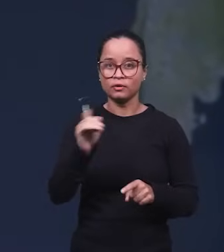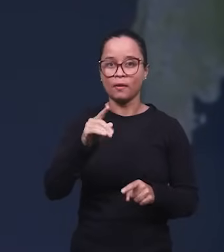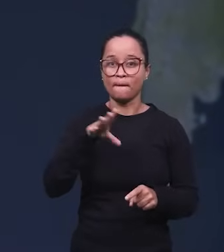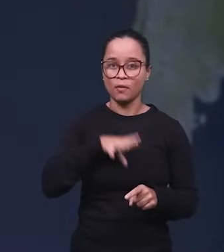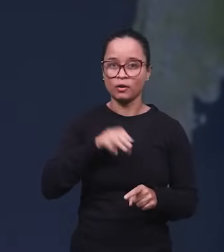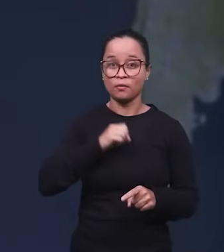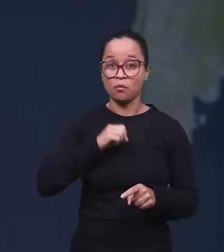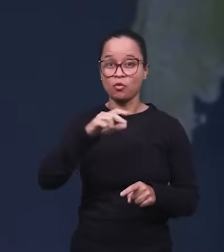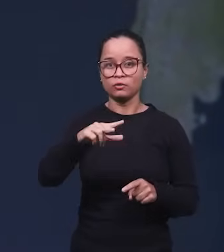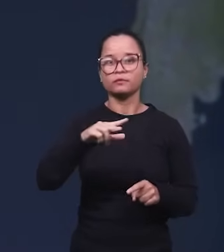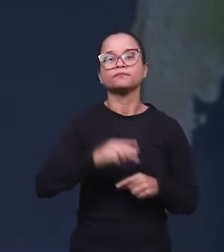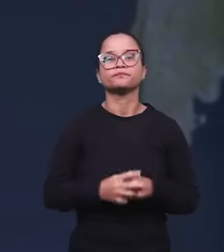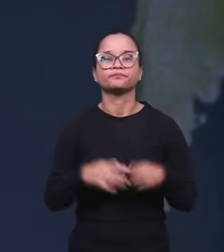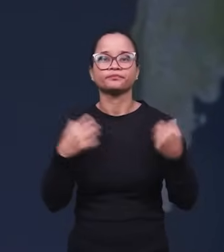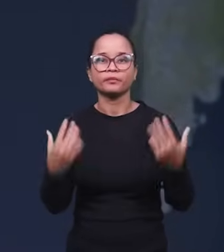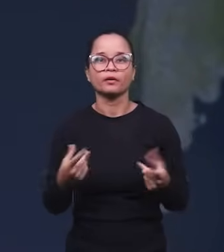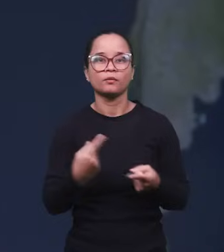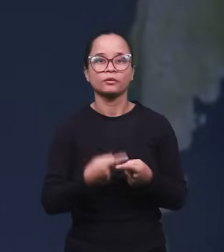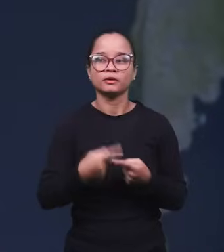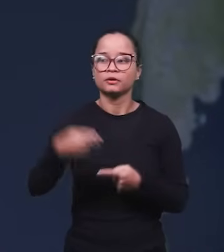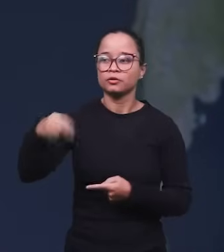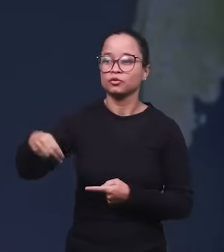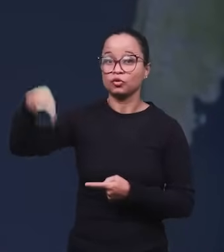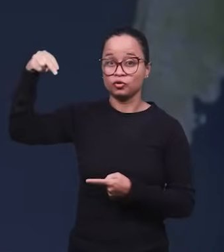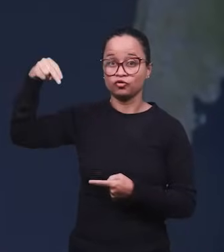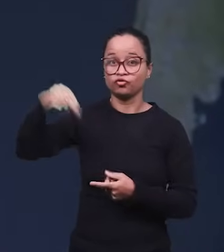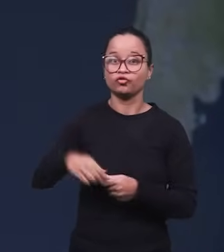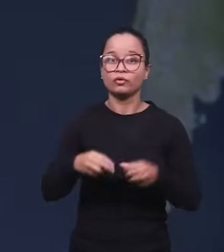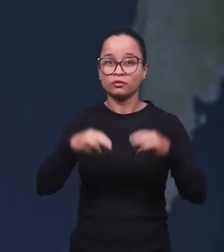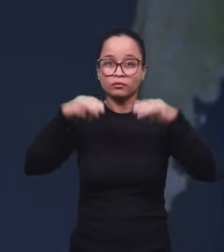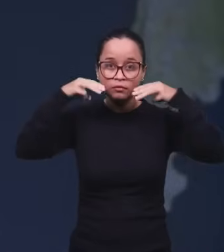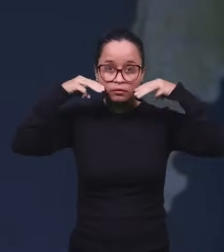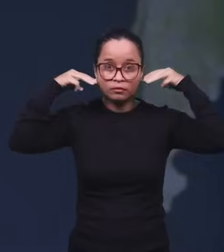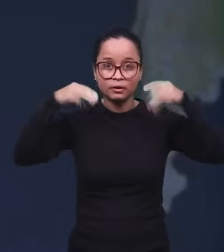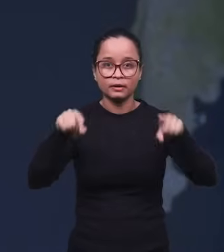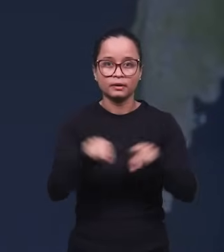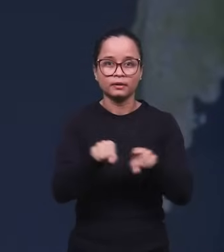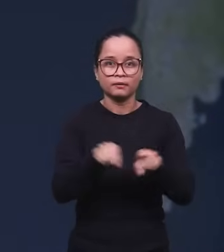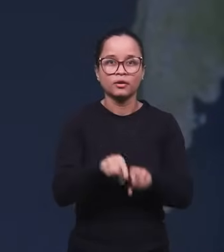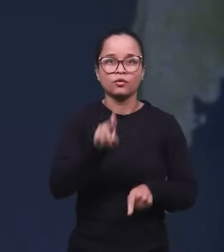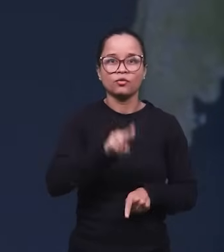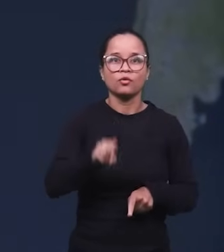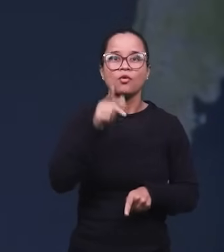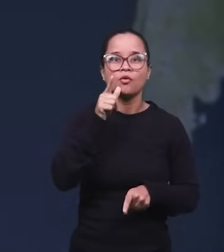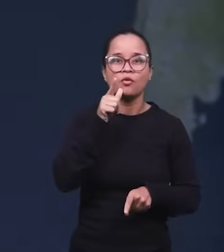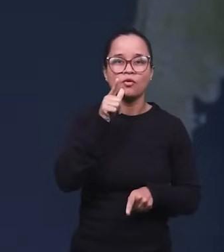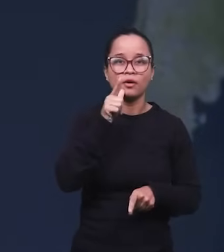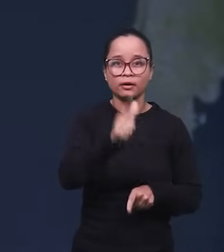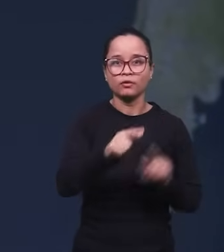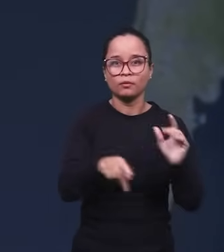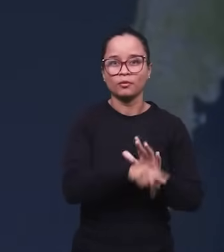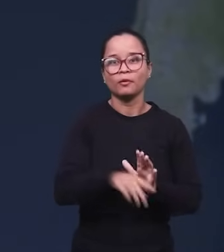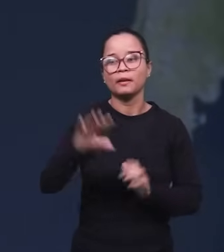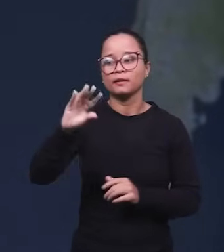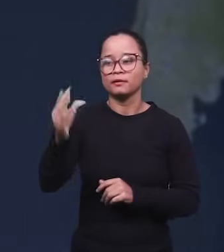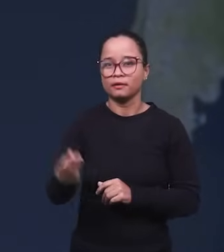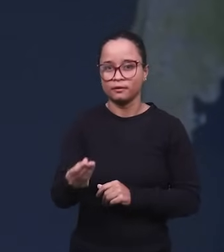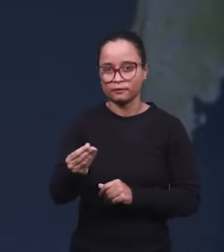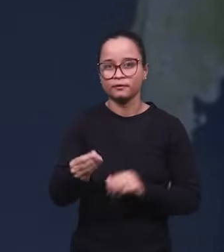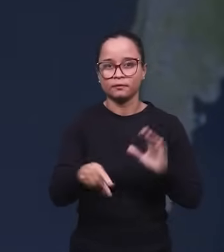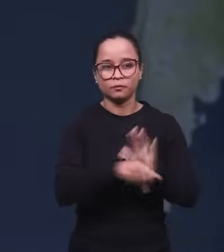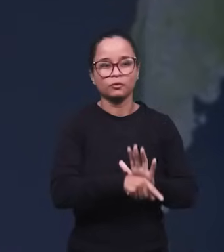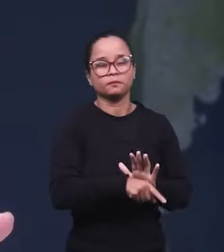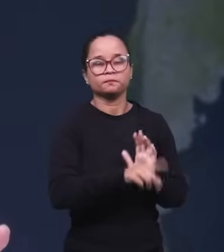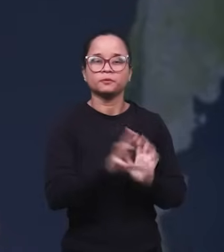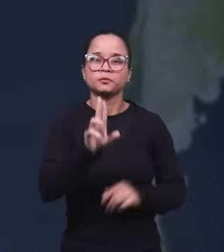também em língua suahili, porque o norte de Moçambique se fala também a língua africana chamada a suahili, né?